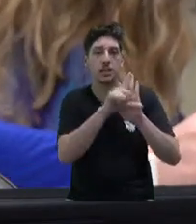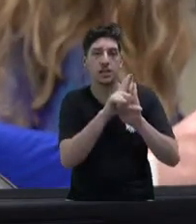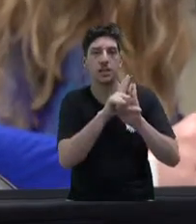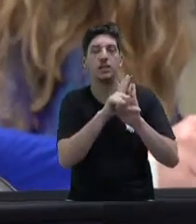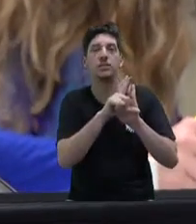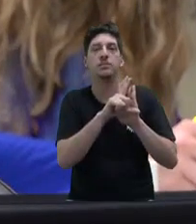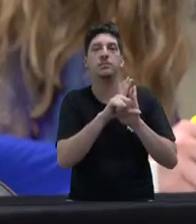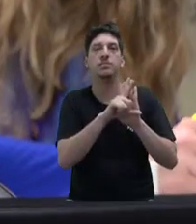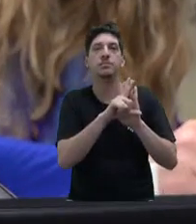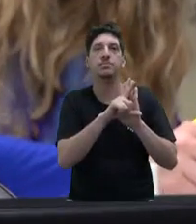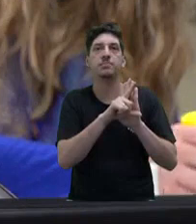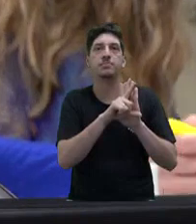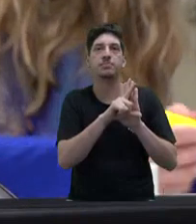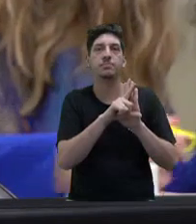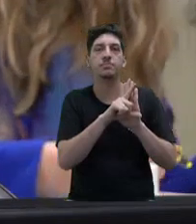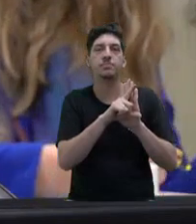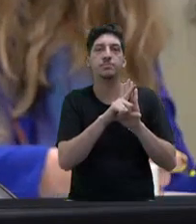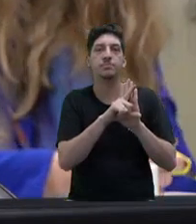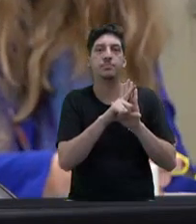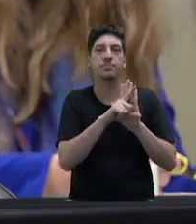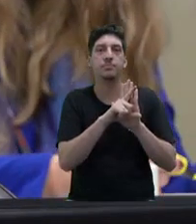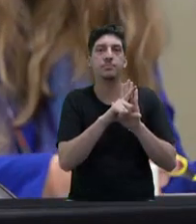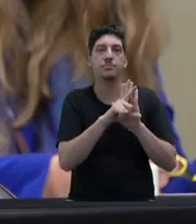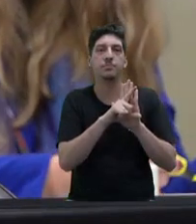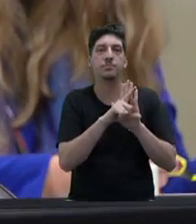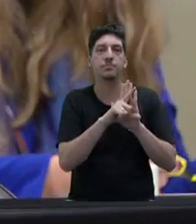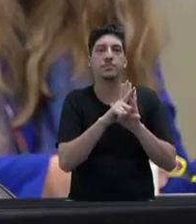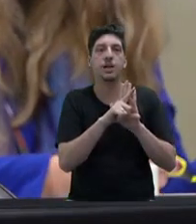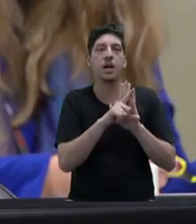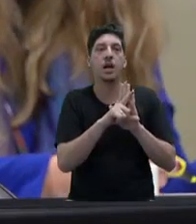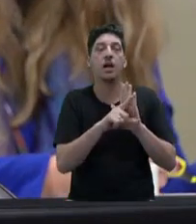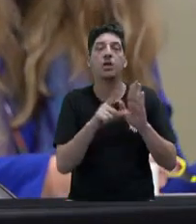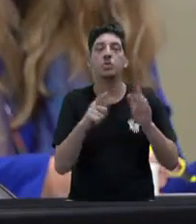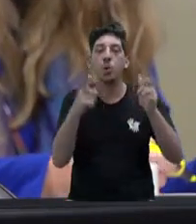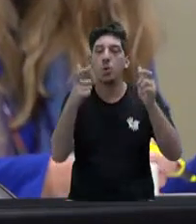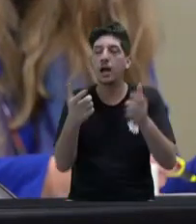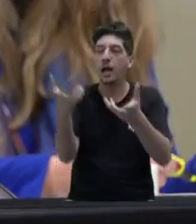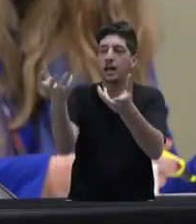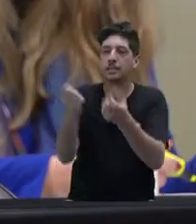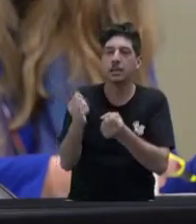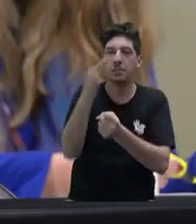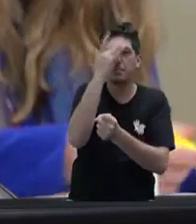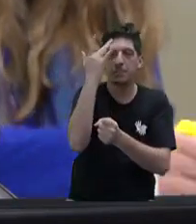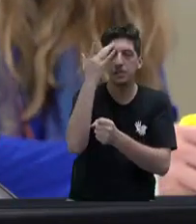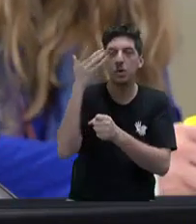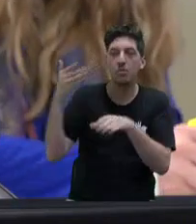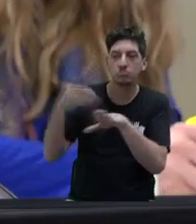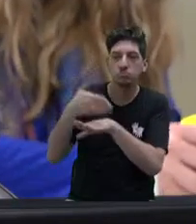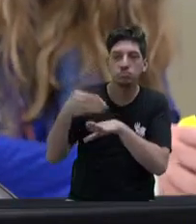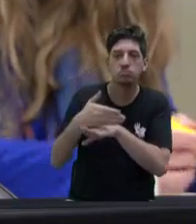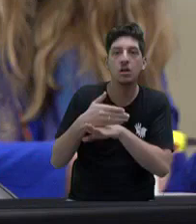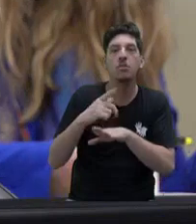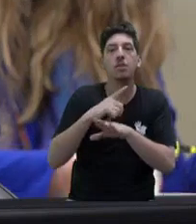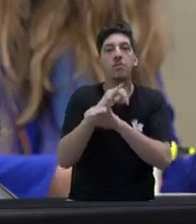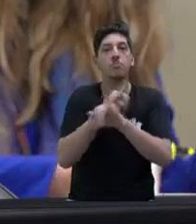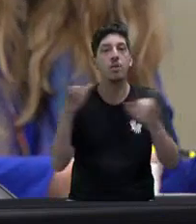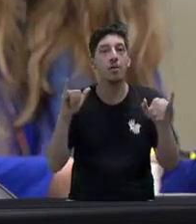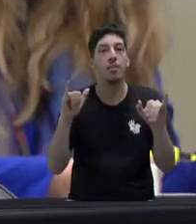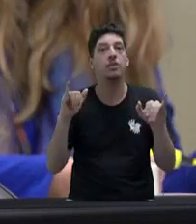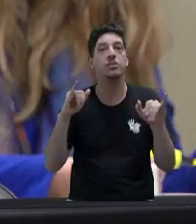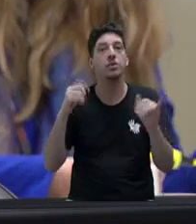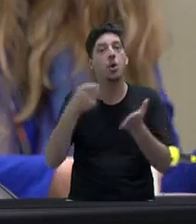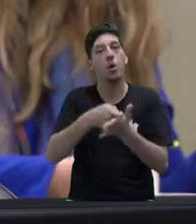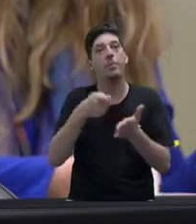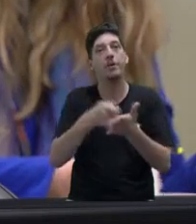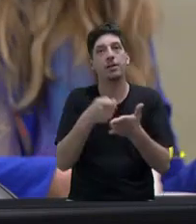que esses estabelecimentos que recebem hóspedes possam colocar informativo obrigatoriamente sobre o funcionamento disso, que